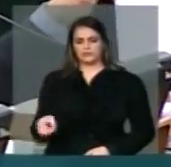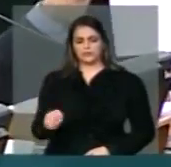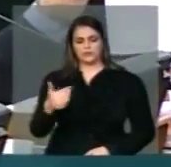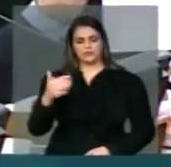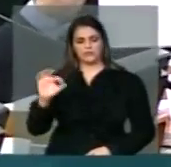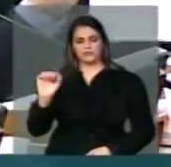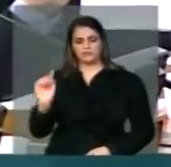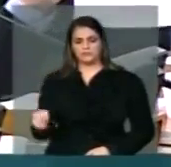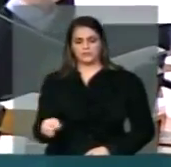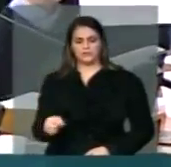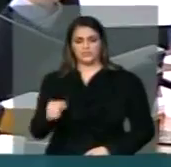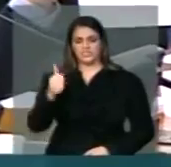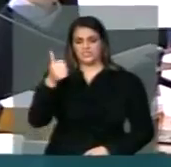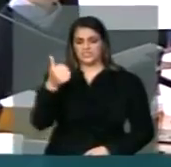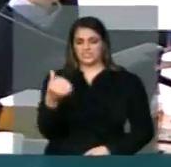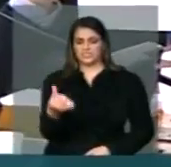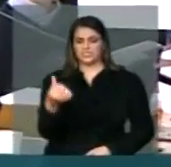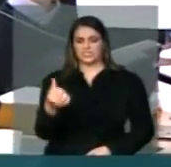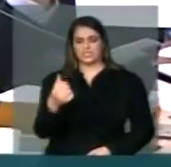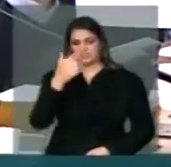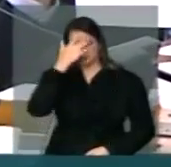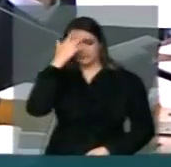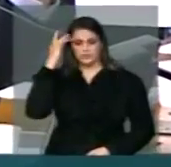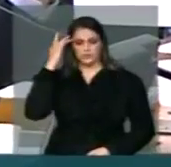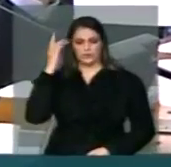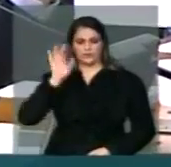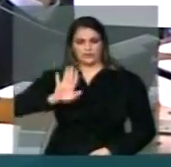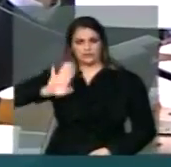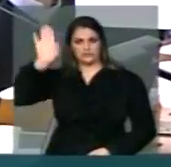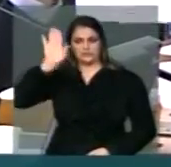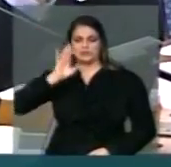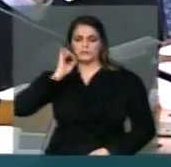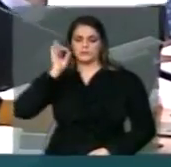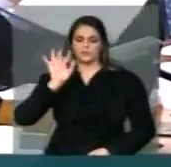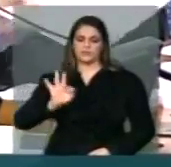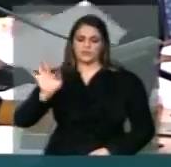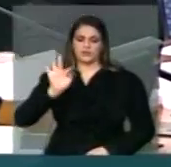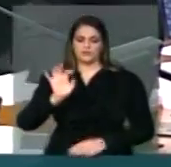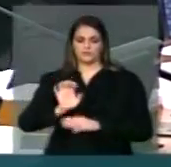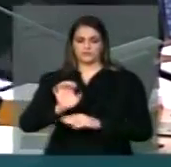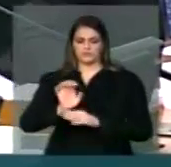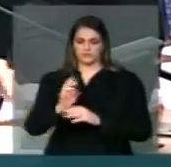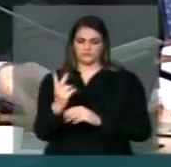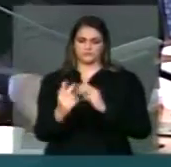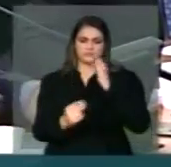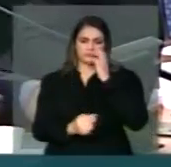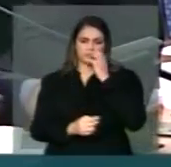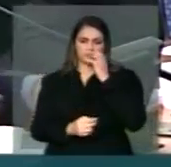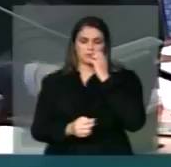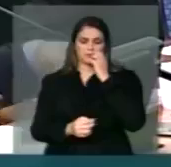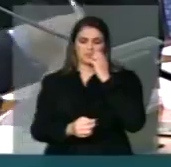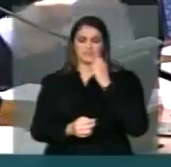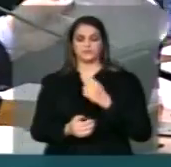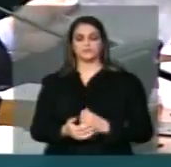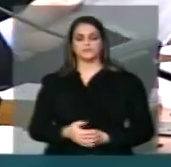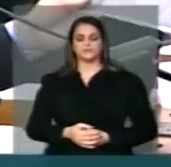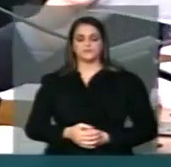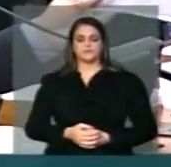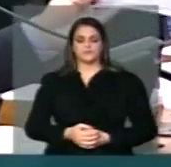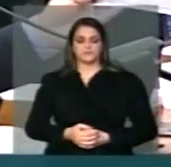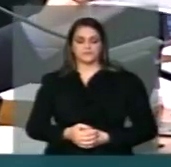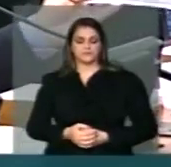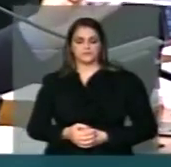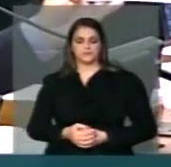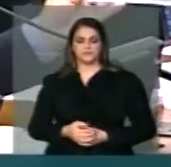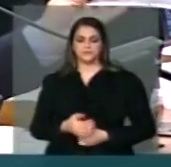mil, distribuído entre 16 candidatos a deputado federal e estadual. Também está aqui, vou juntar na CPI. E o depósito,